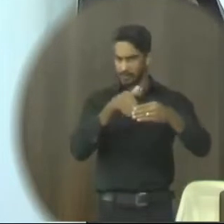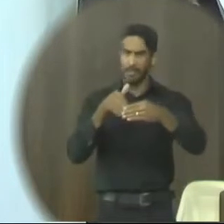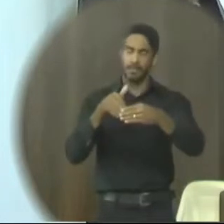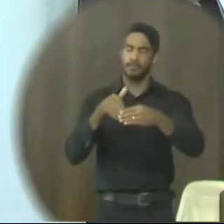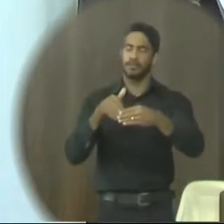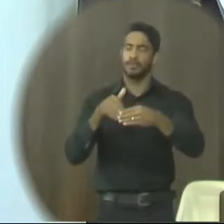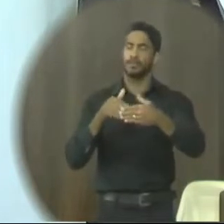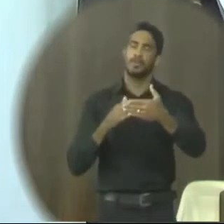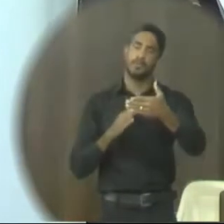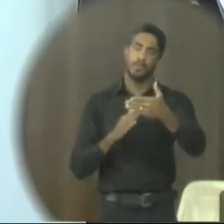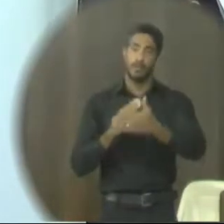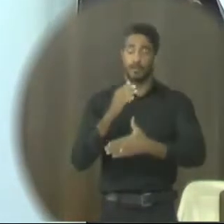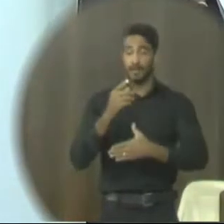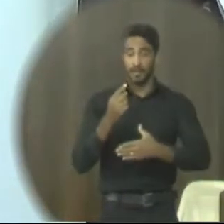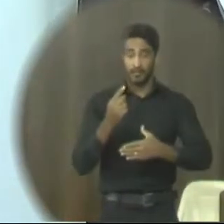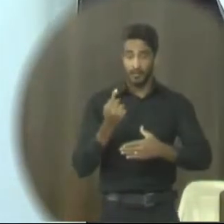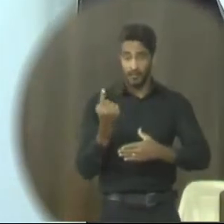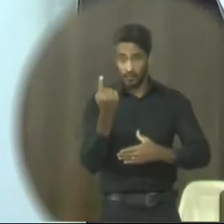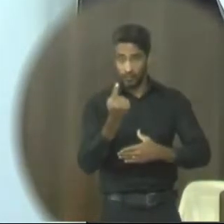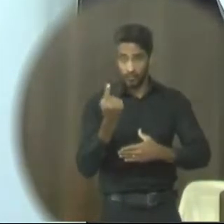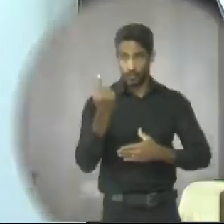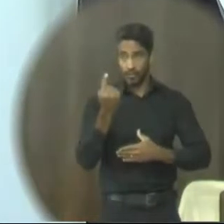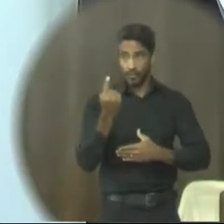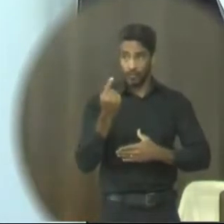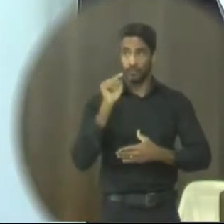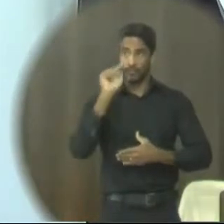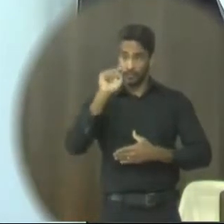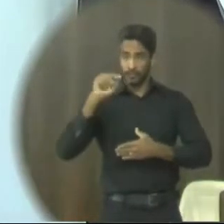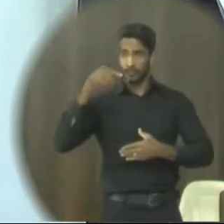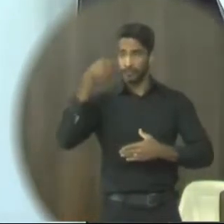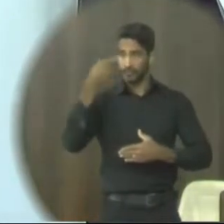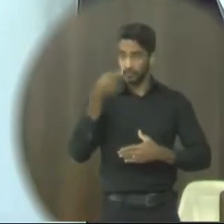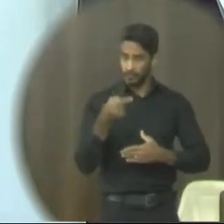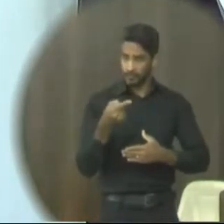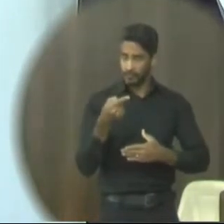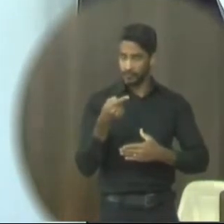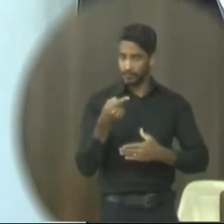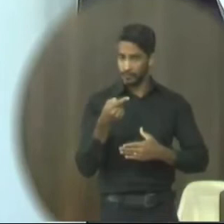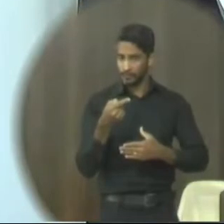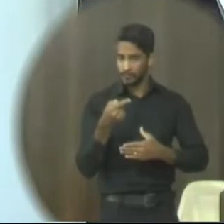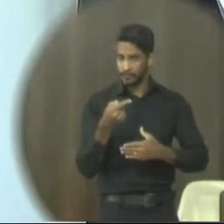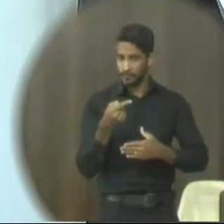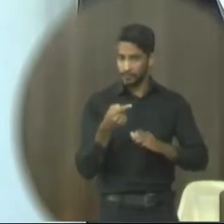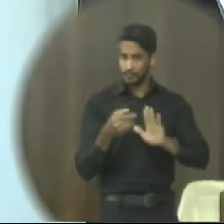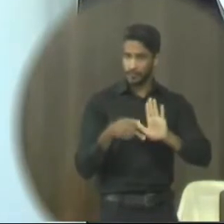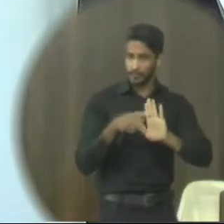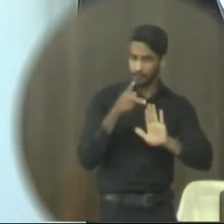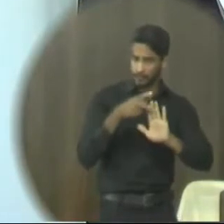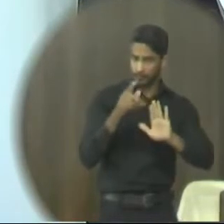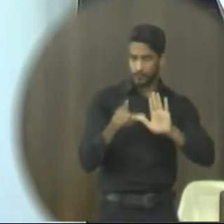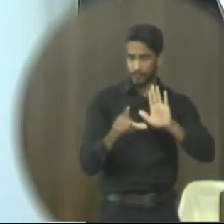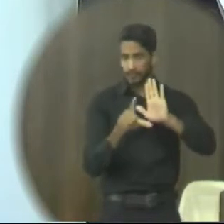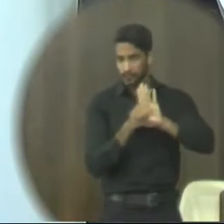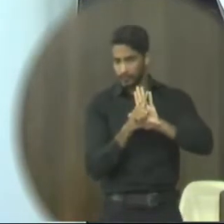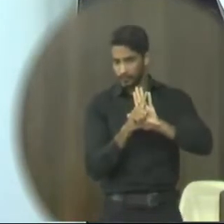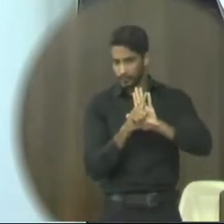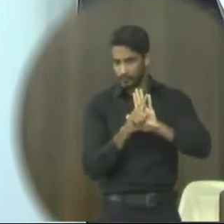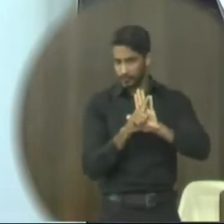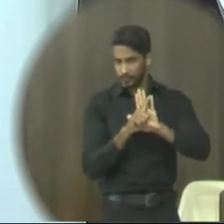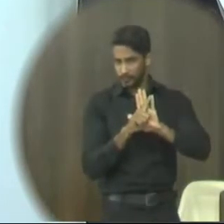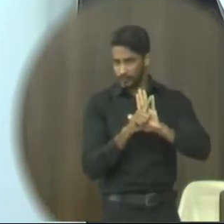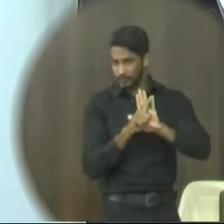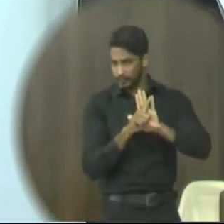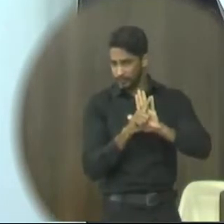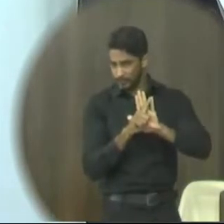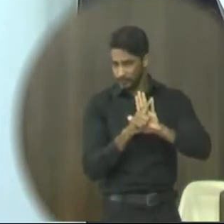aprovados em primeiro turno, em unanimidade. Passou-se a votação de projeto de lei